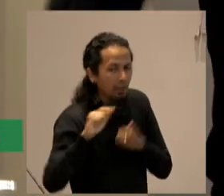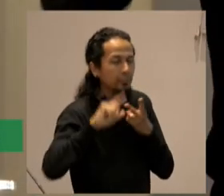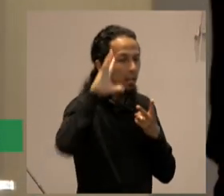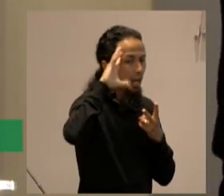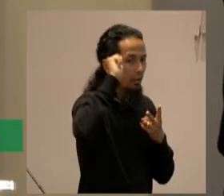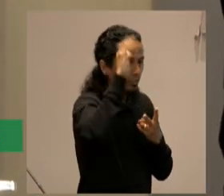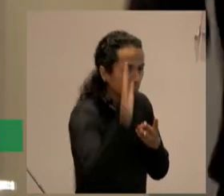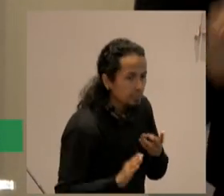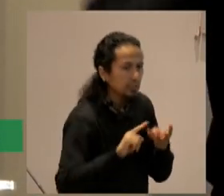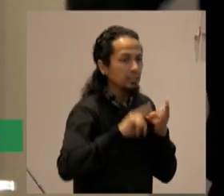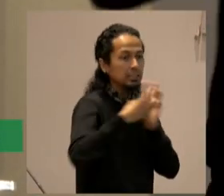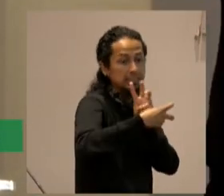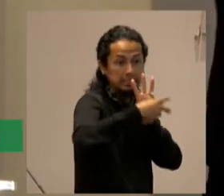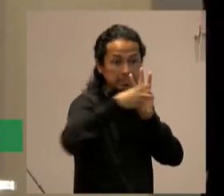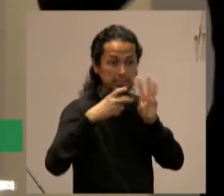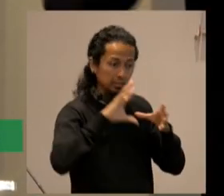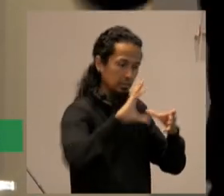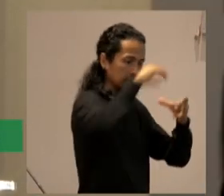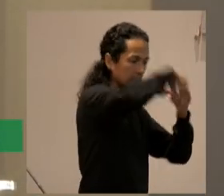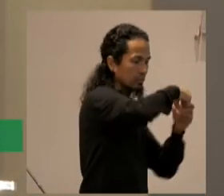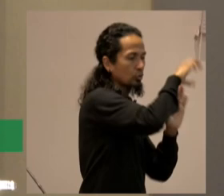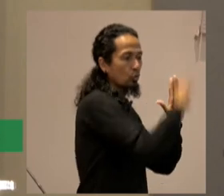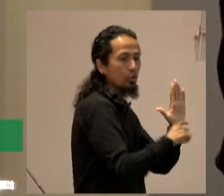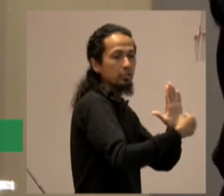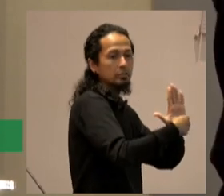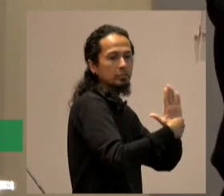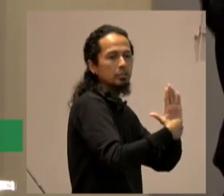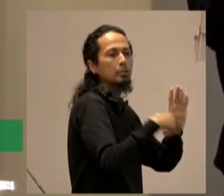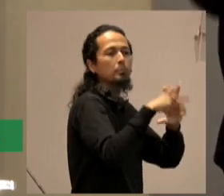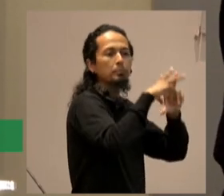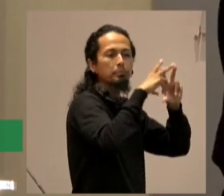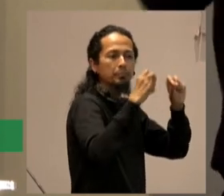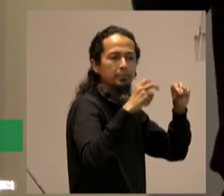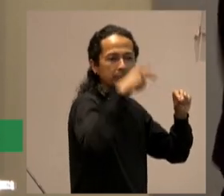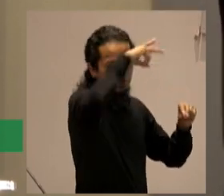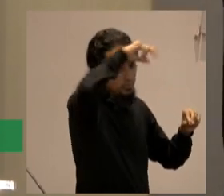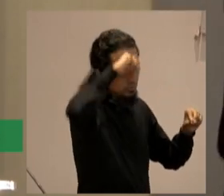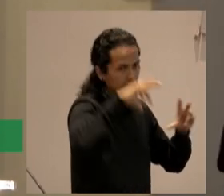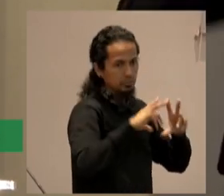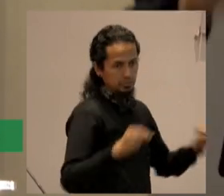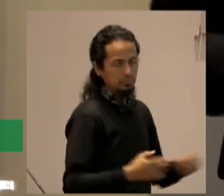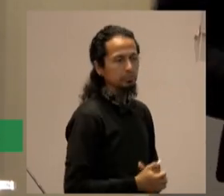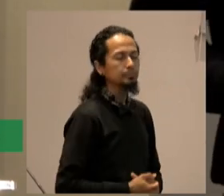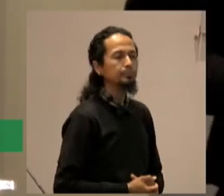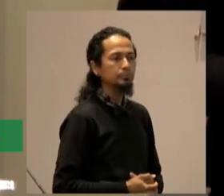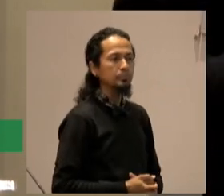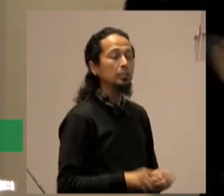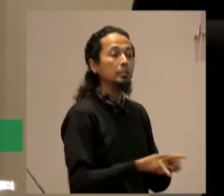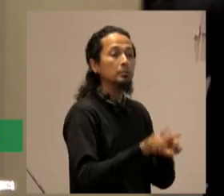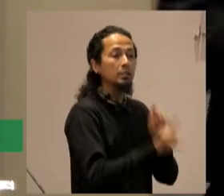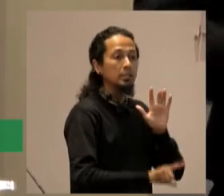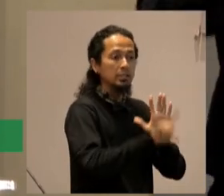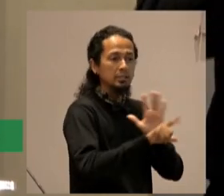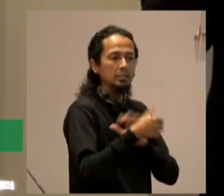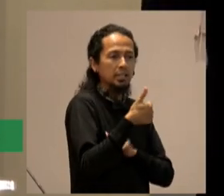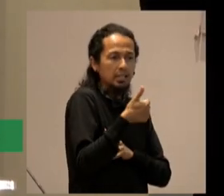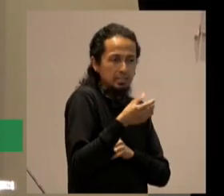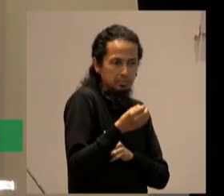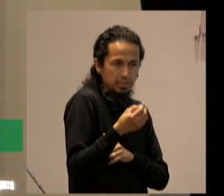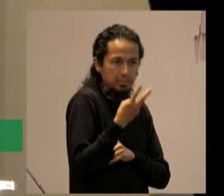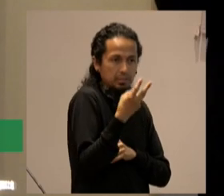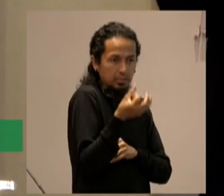educação básica no sistema de ensino de Florianópolis. E das leis federais 10.639, do ano de 2003,